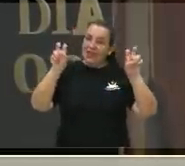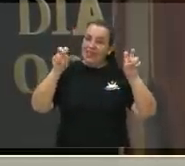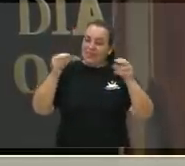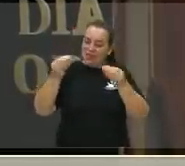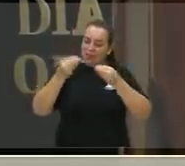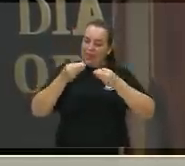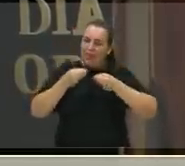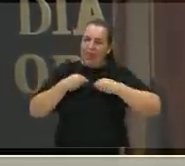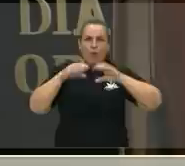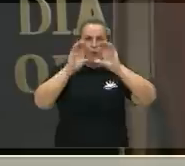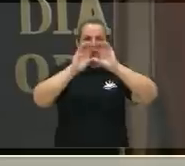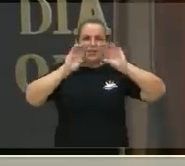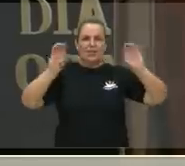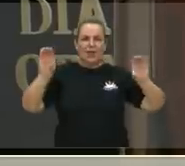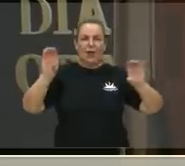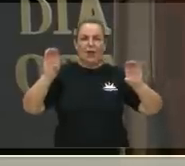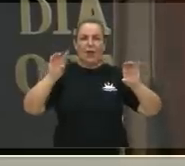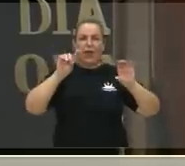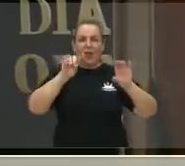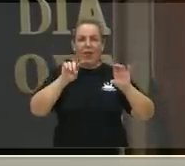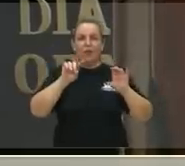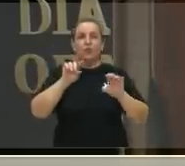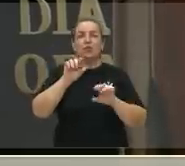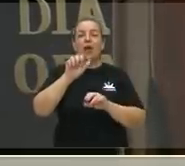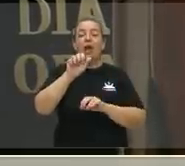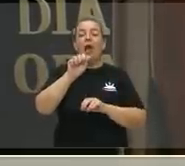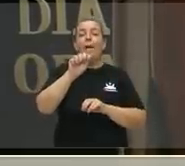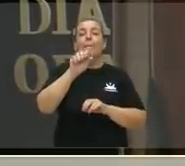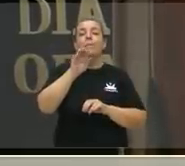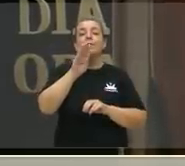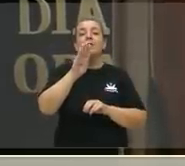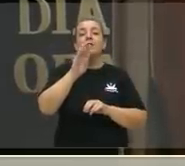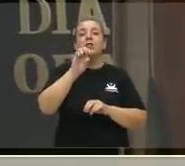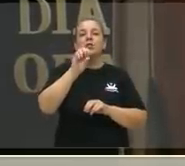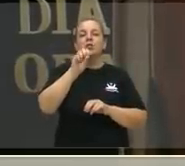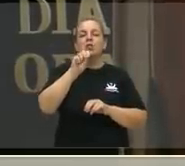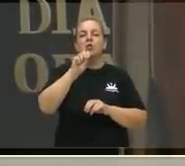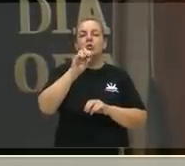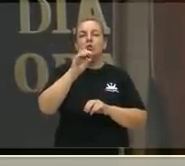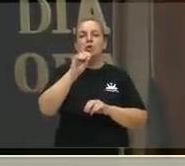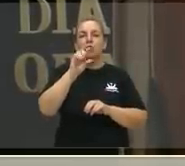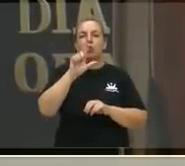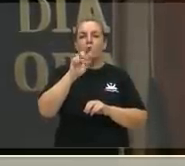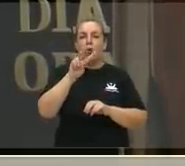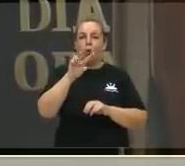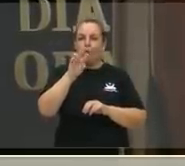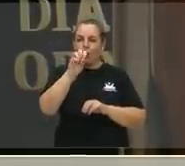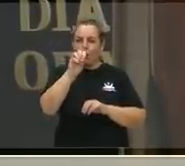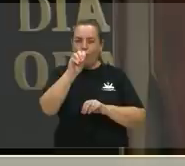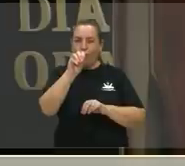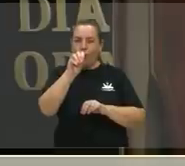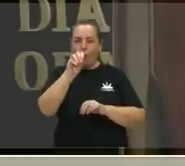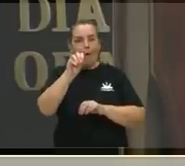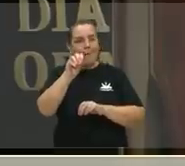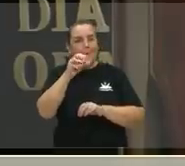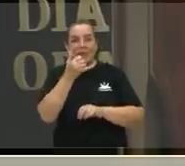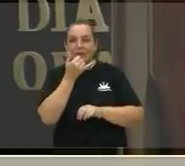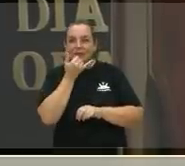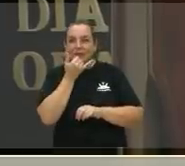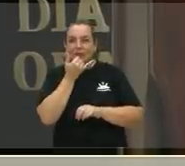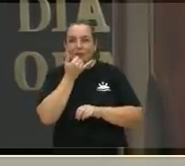e eu te absolvo em nome do pai do filho do espírito santo e infelizmente